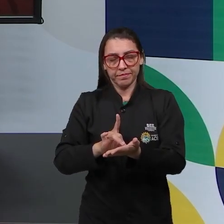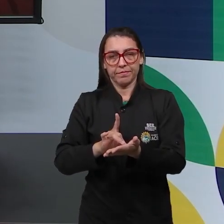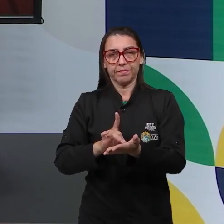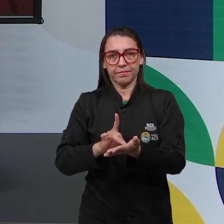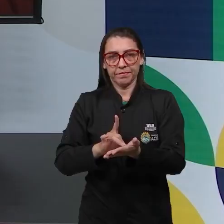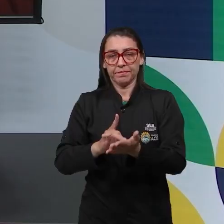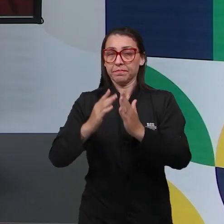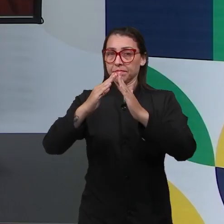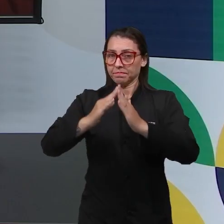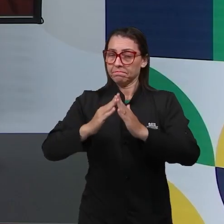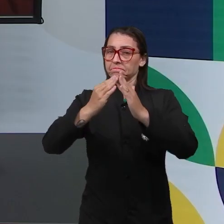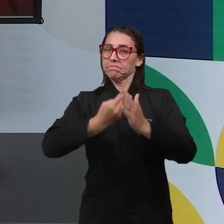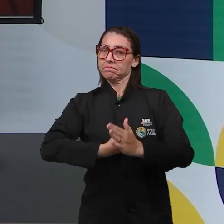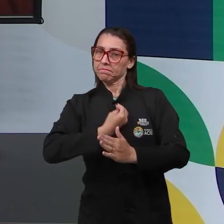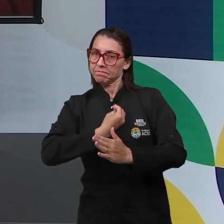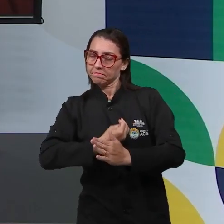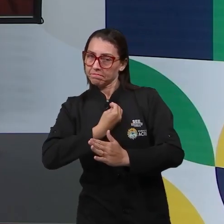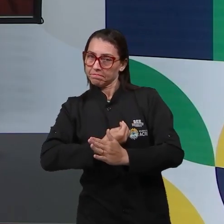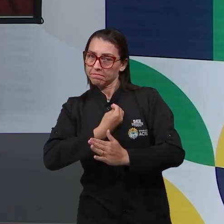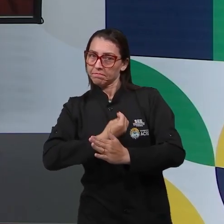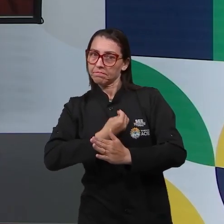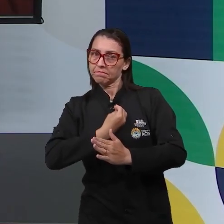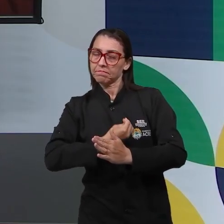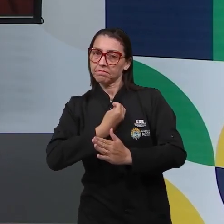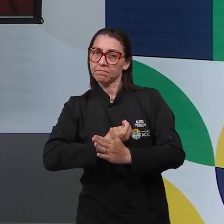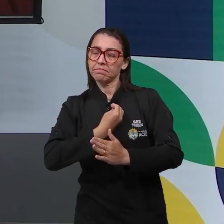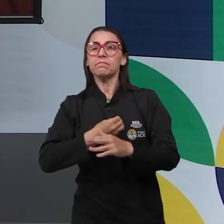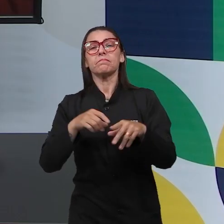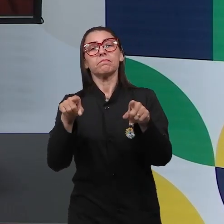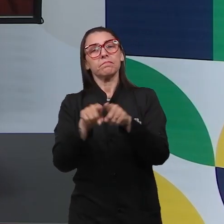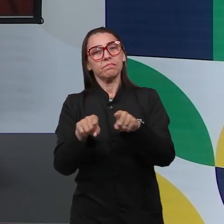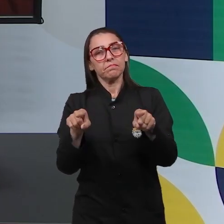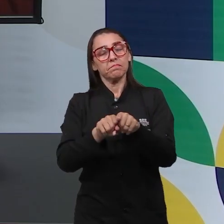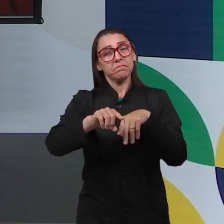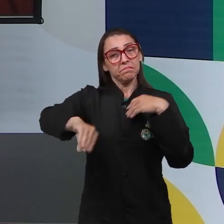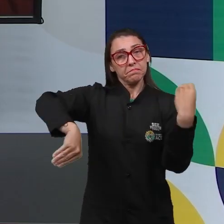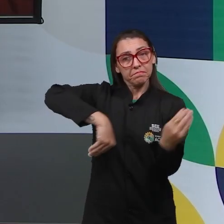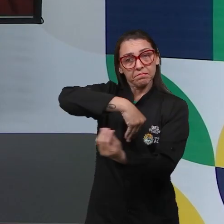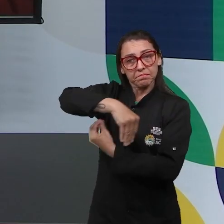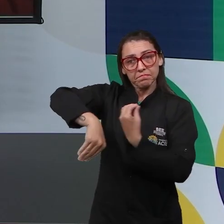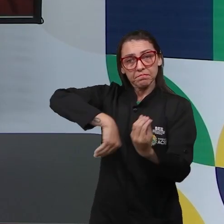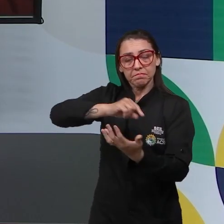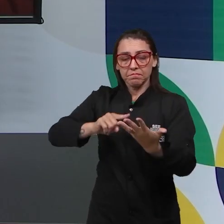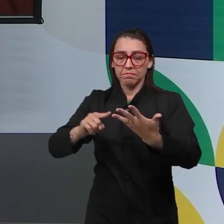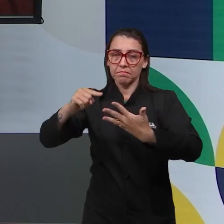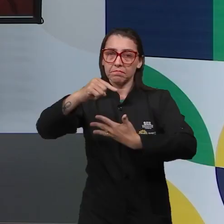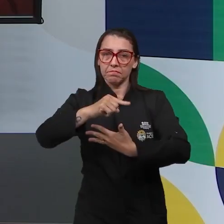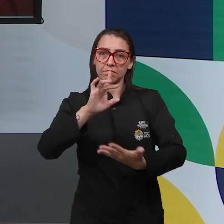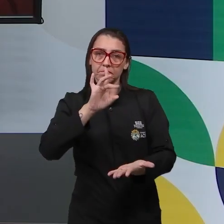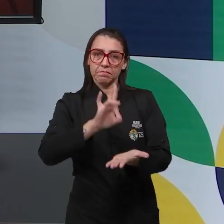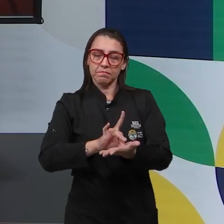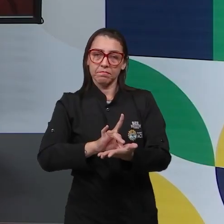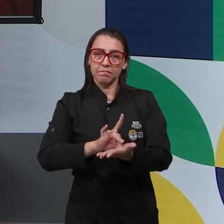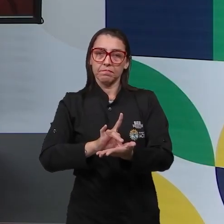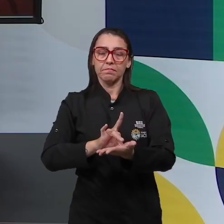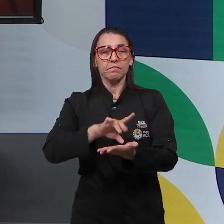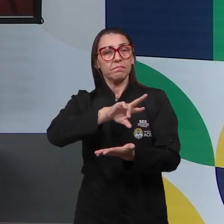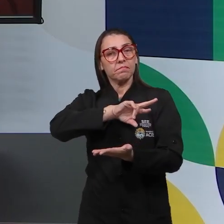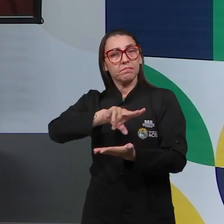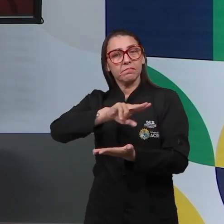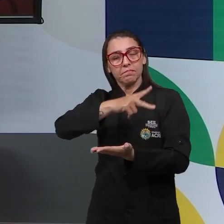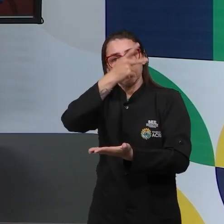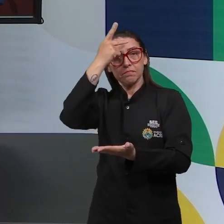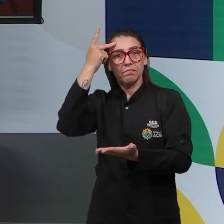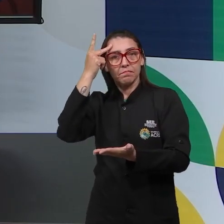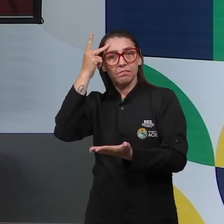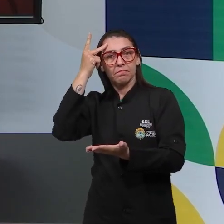realmente o fato de morar, de viver, de habitar, então ele mistura esses elementos da realidade, né? Não é nenhuma pessoa que